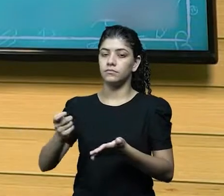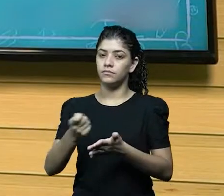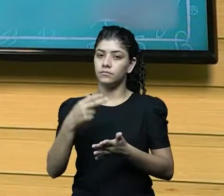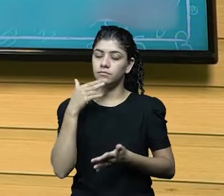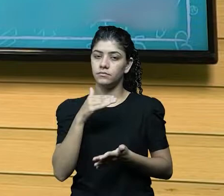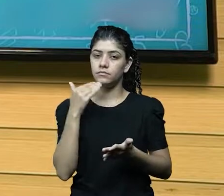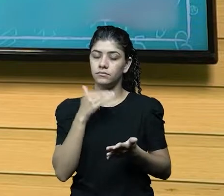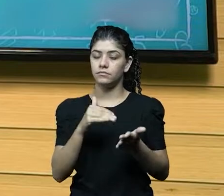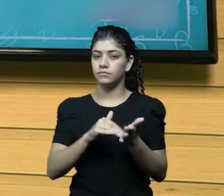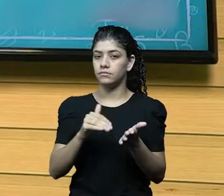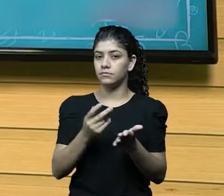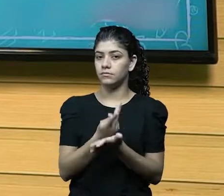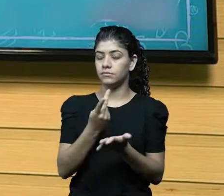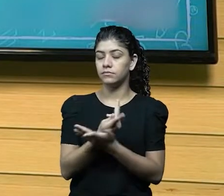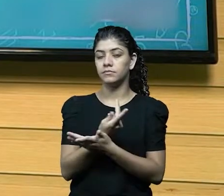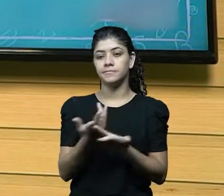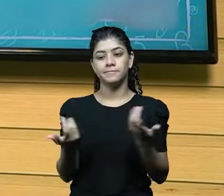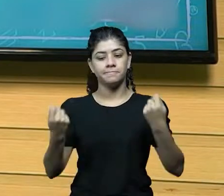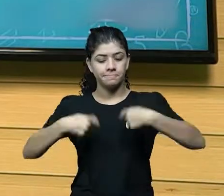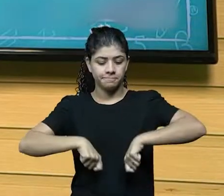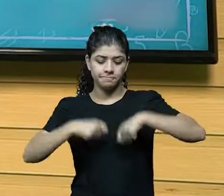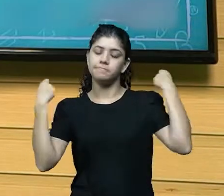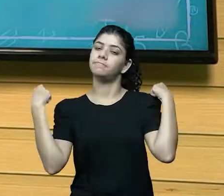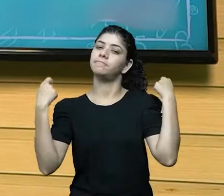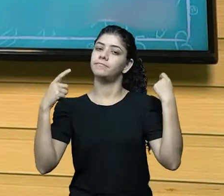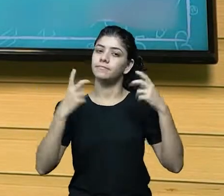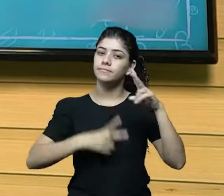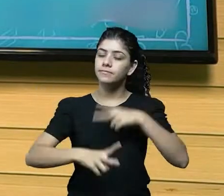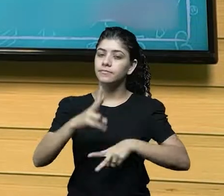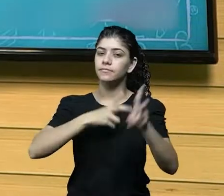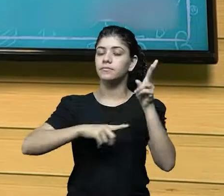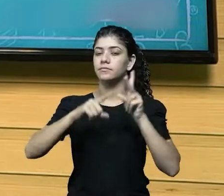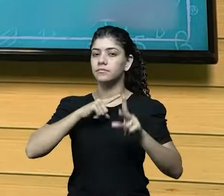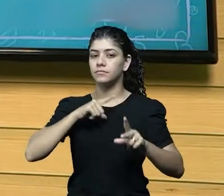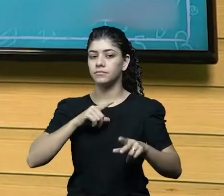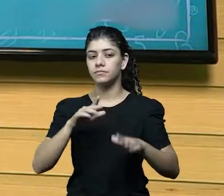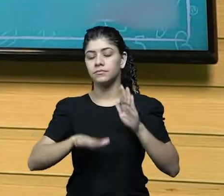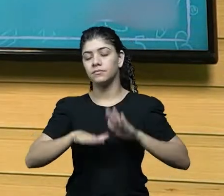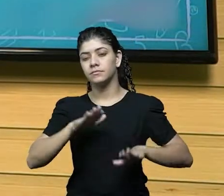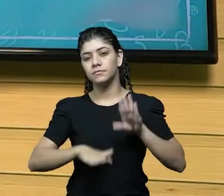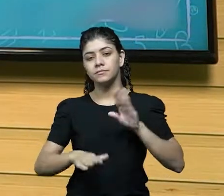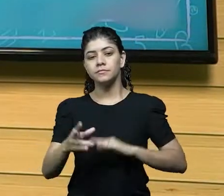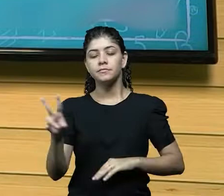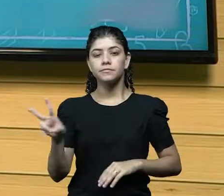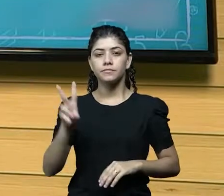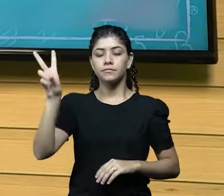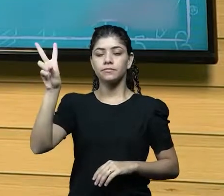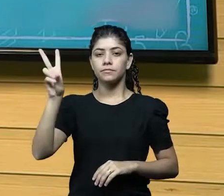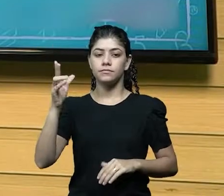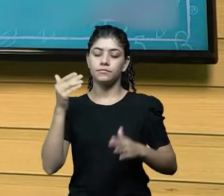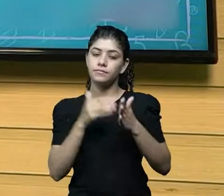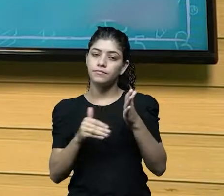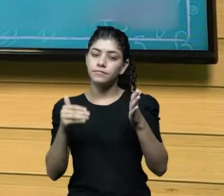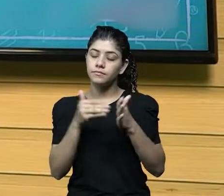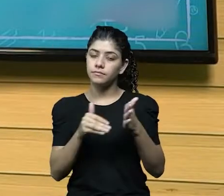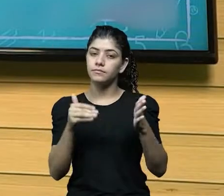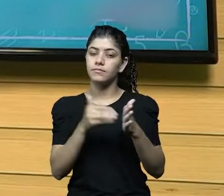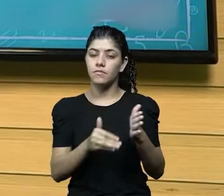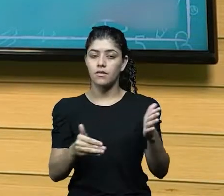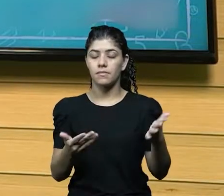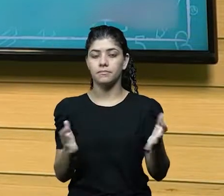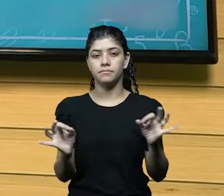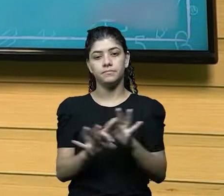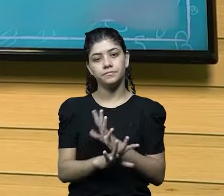é impossível, porque sempre vai haver algum valor que vai interferir, alguma coisa que vai interferir no